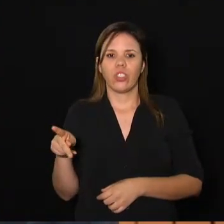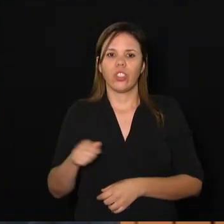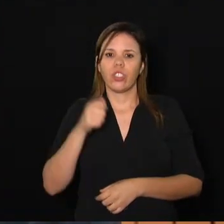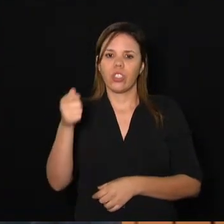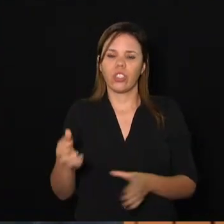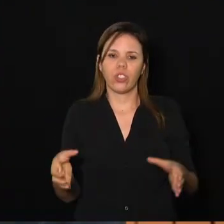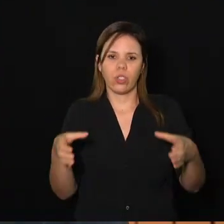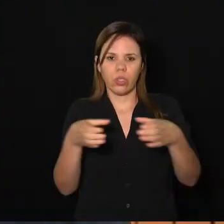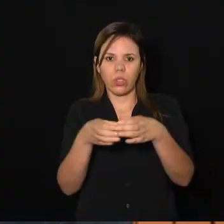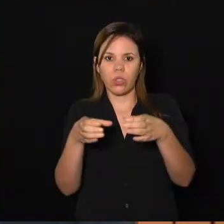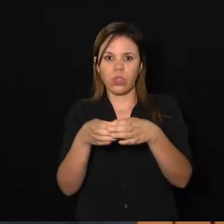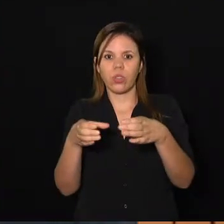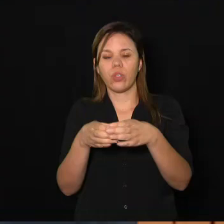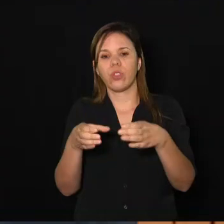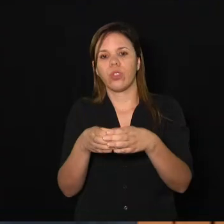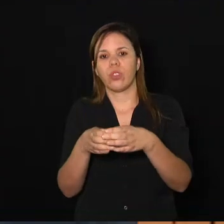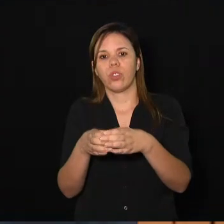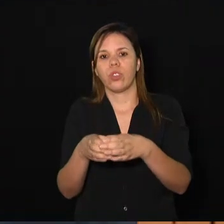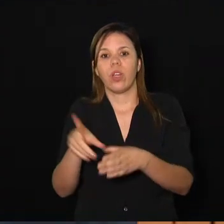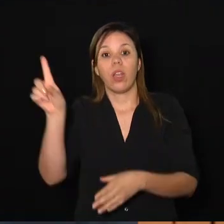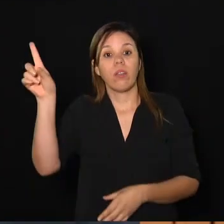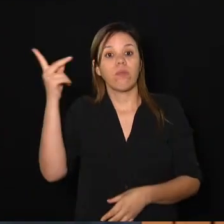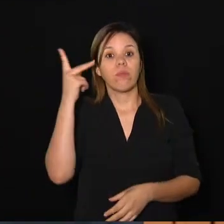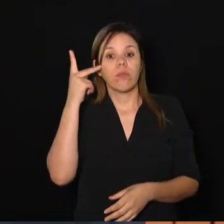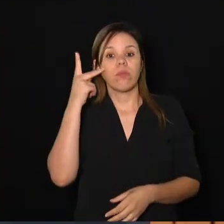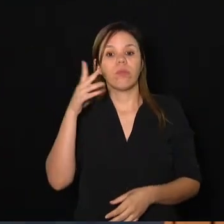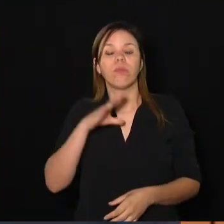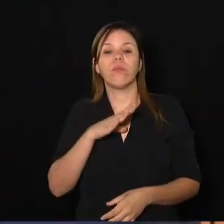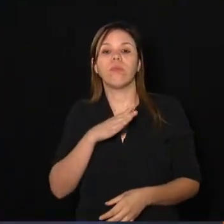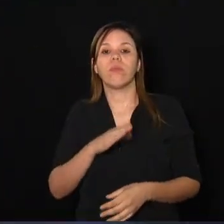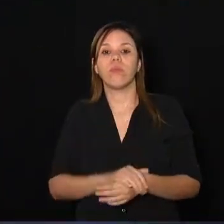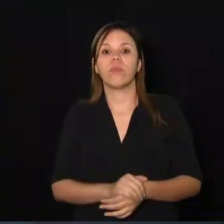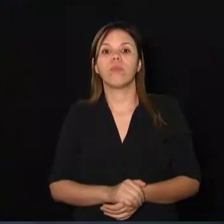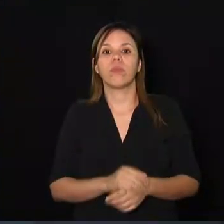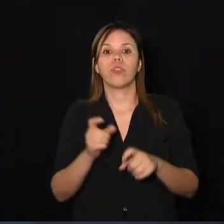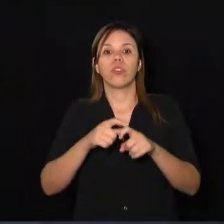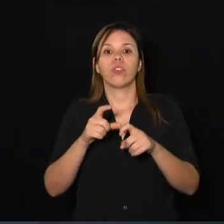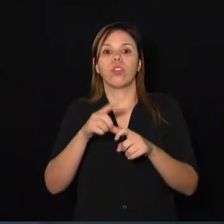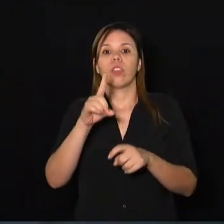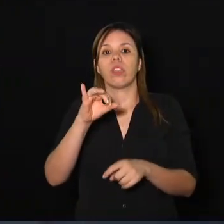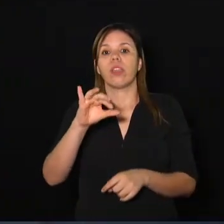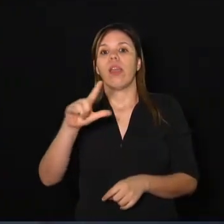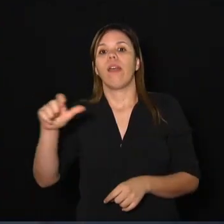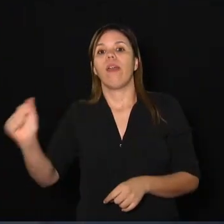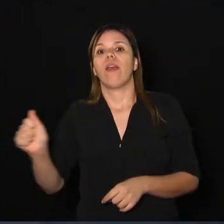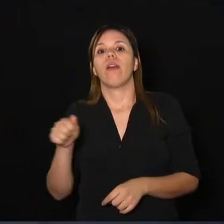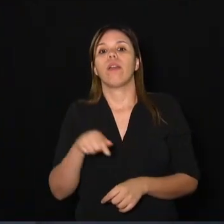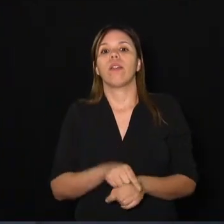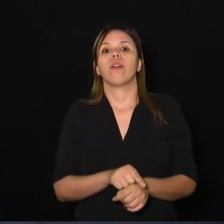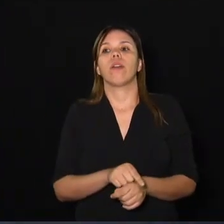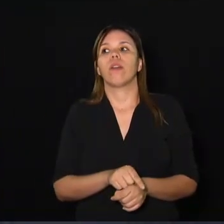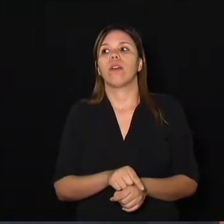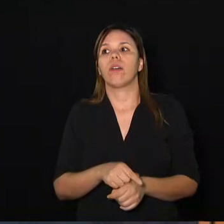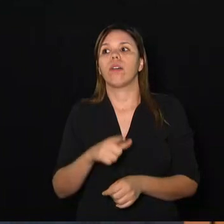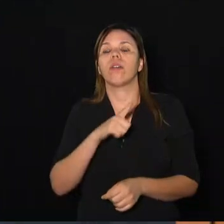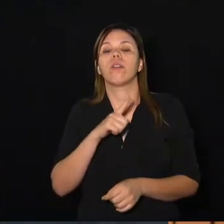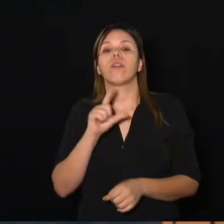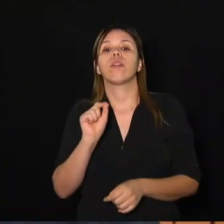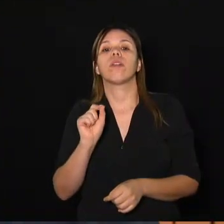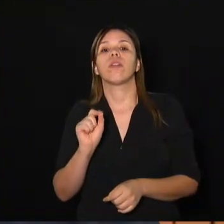optometria do estado de São Paulo doutora Daniela vossa excelência a senhoria tem